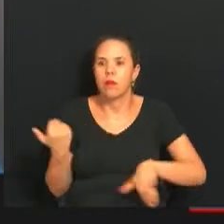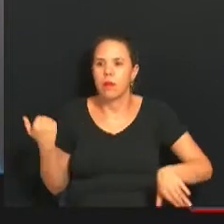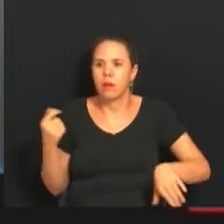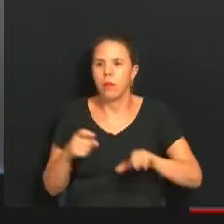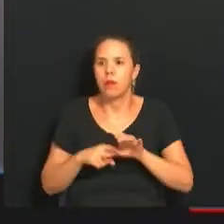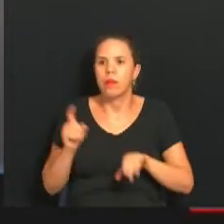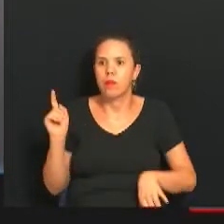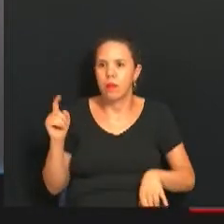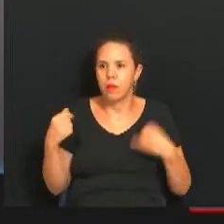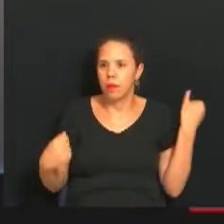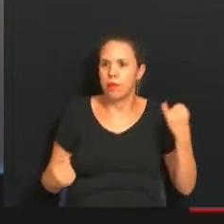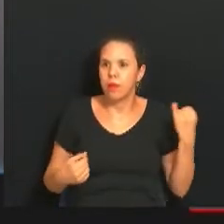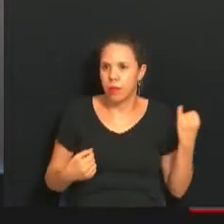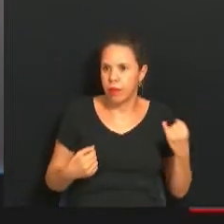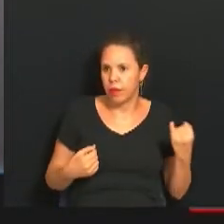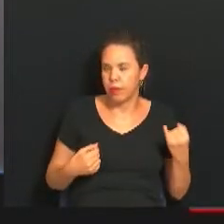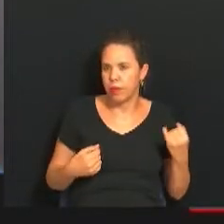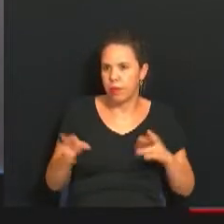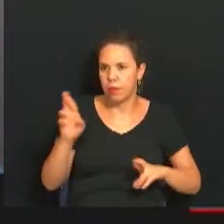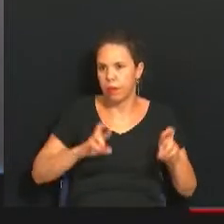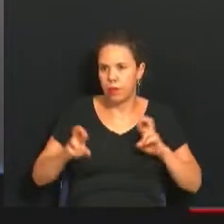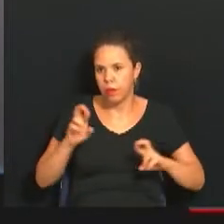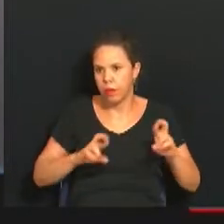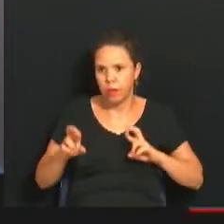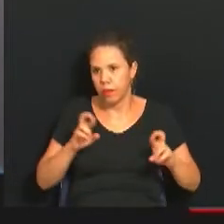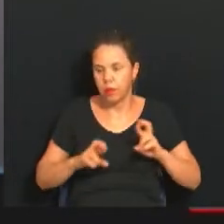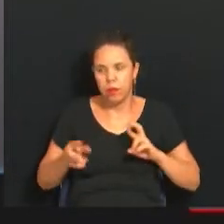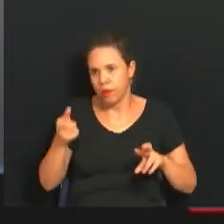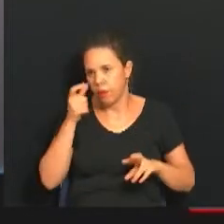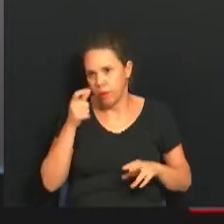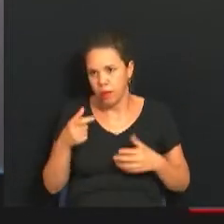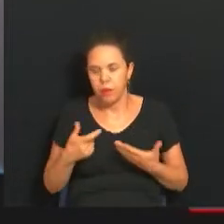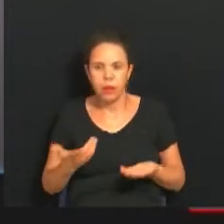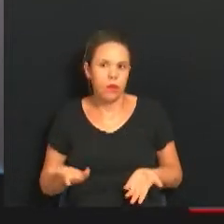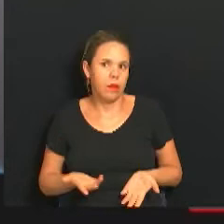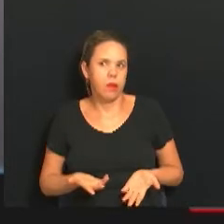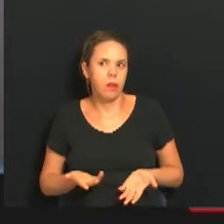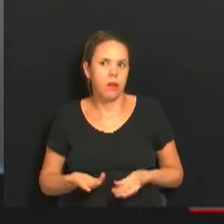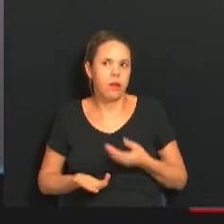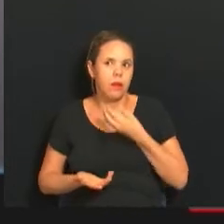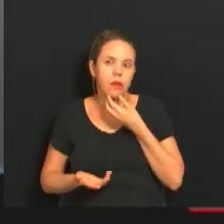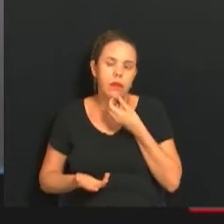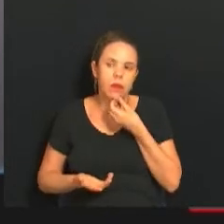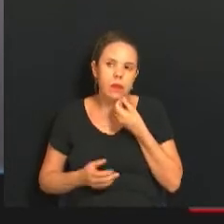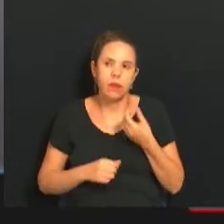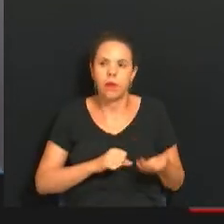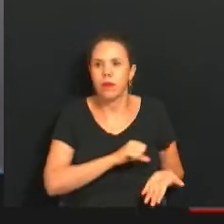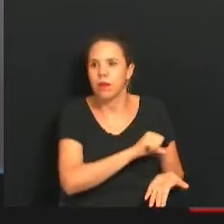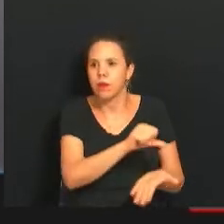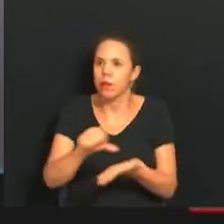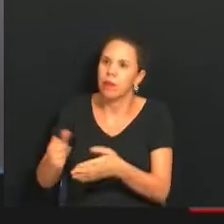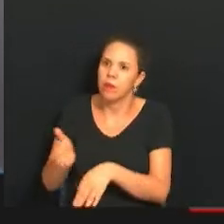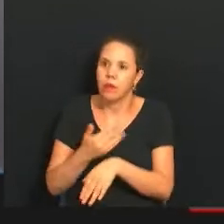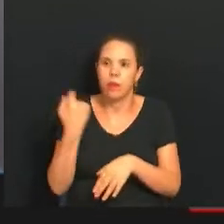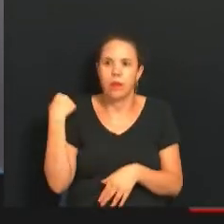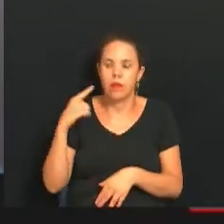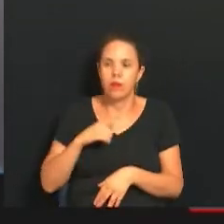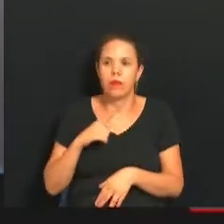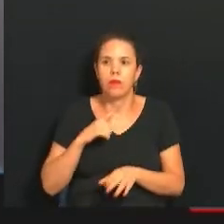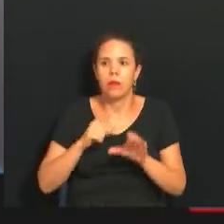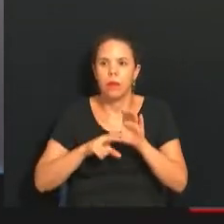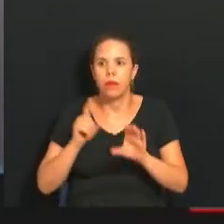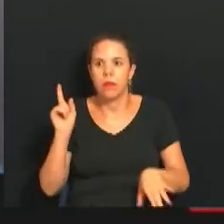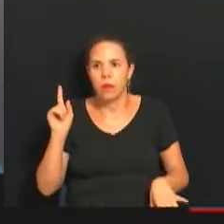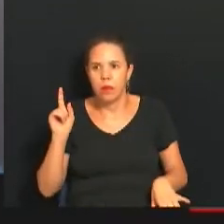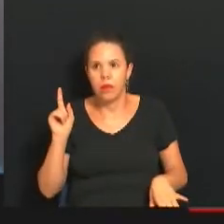muito importante que em poucas análises a gente vê aparecer. Ou seja, as regiões que antes tinham alguma autonomia,